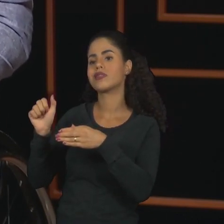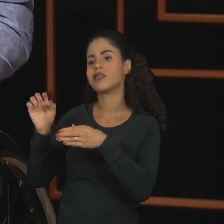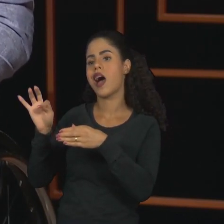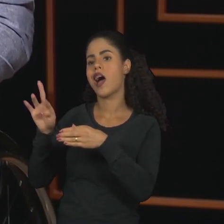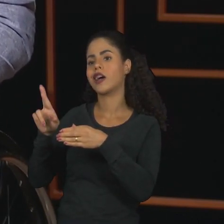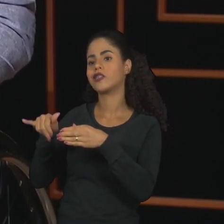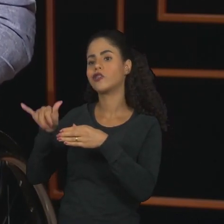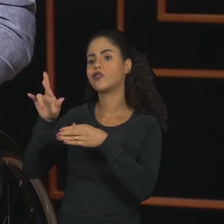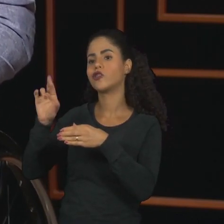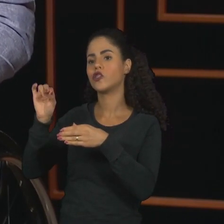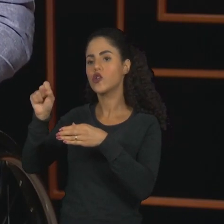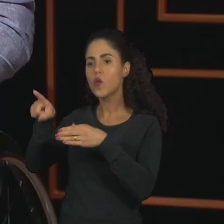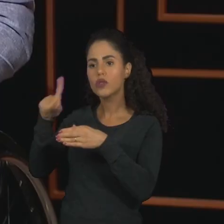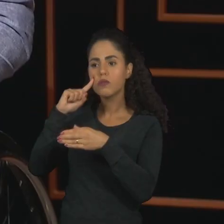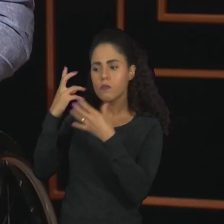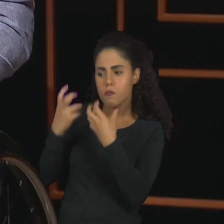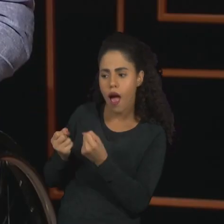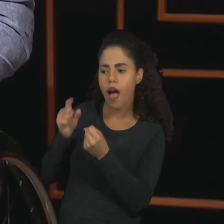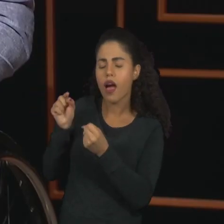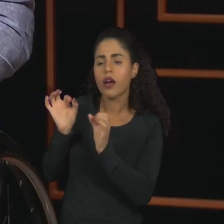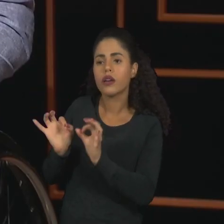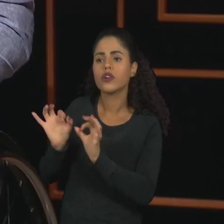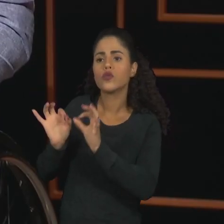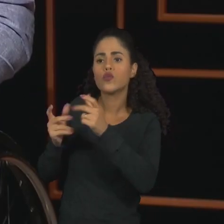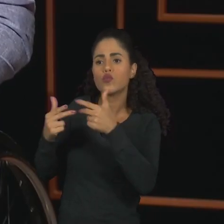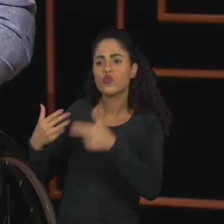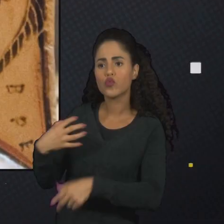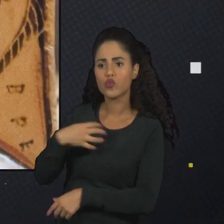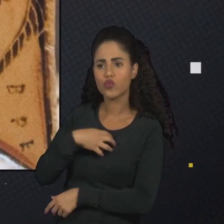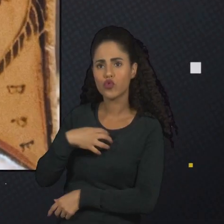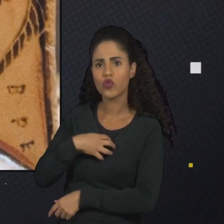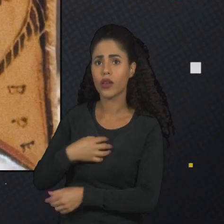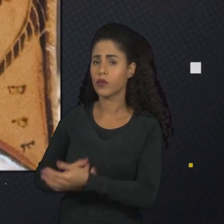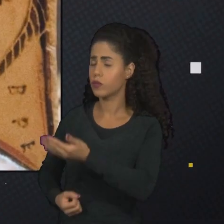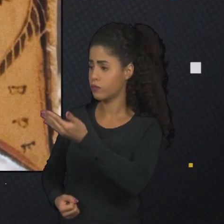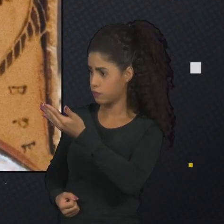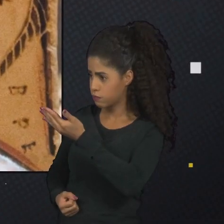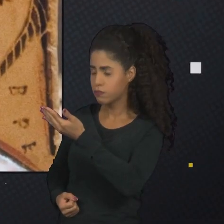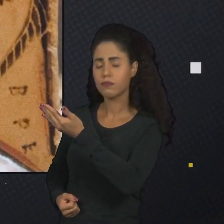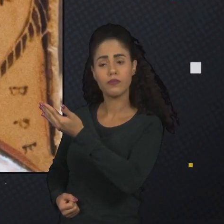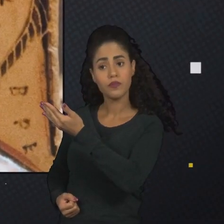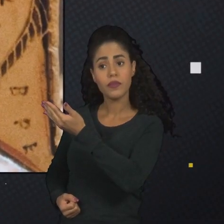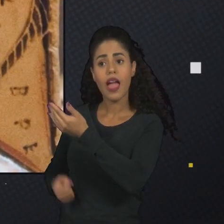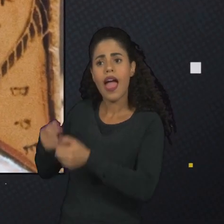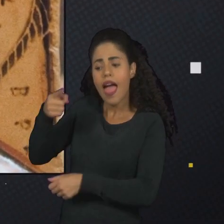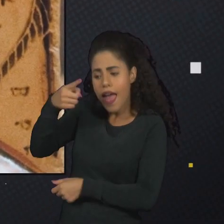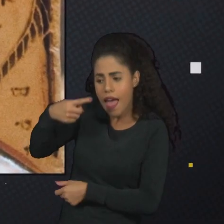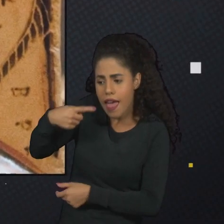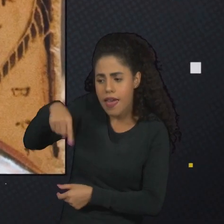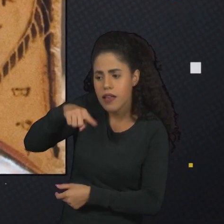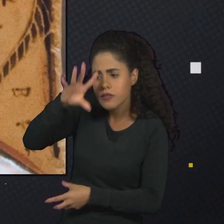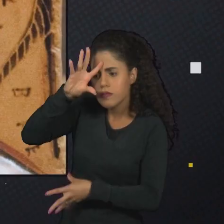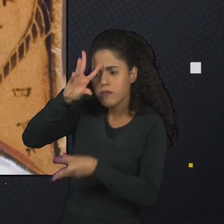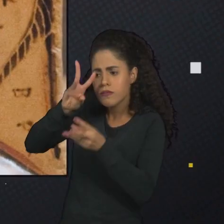quando abraça essa questão dos sátiros, eles